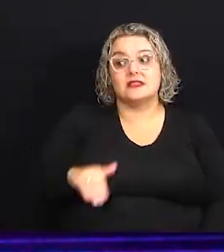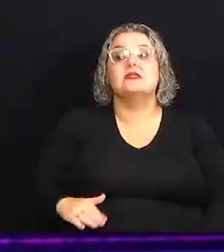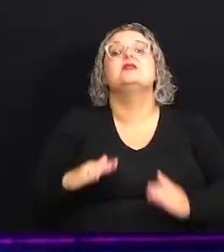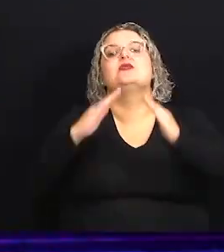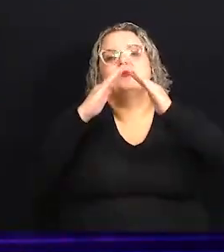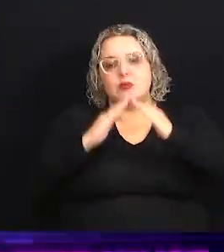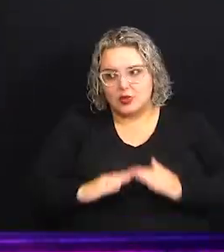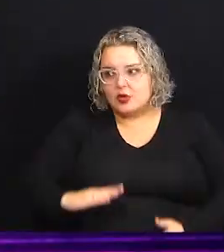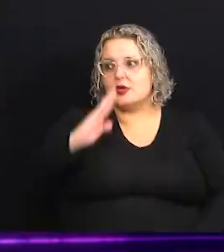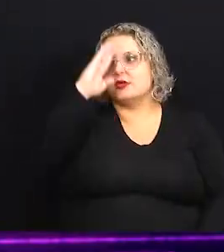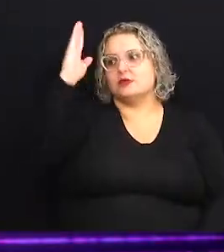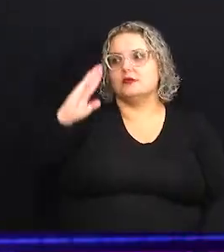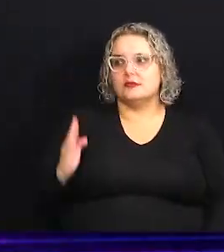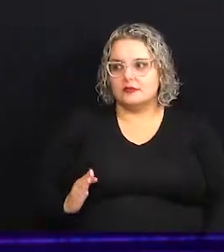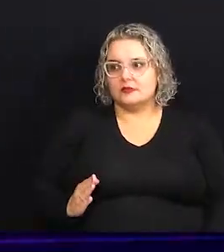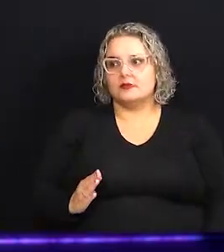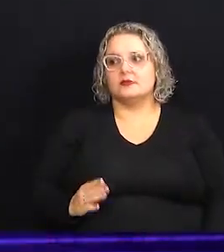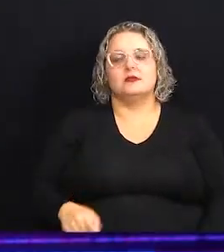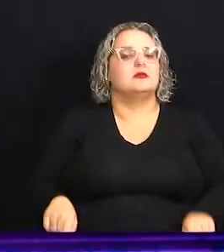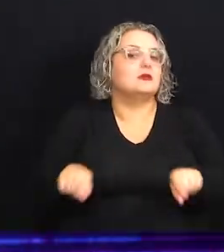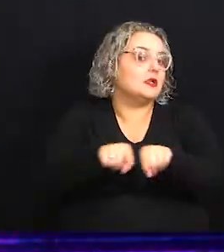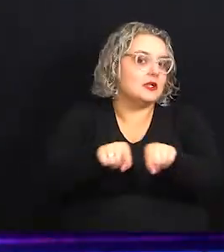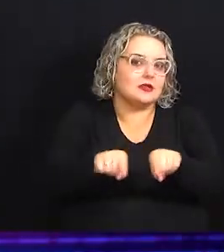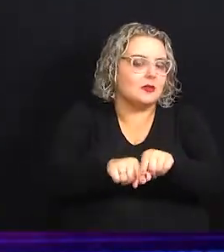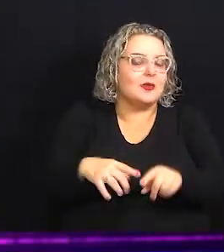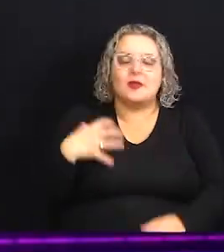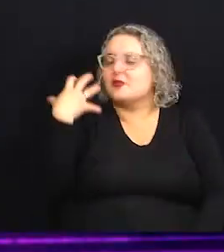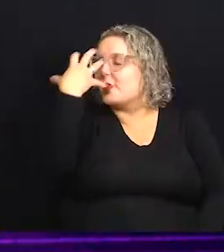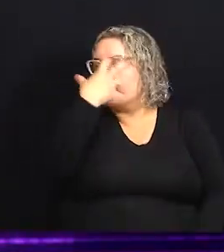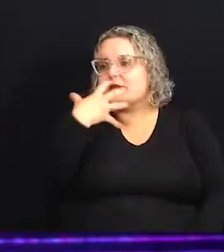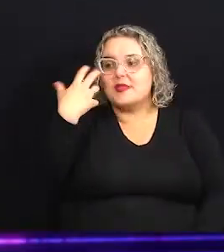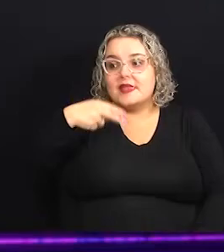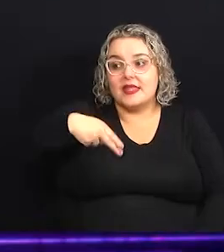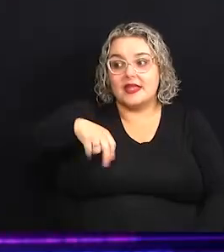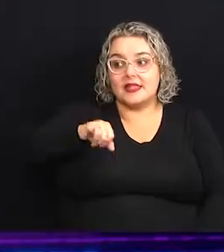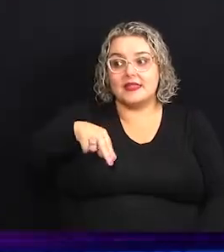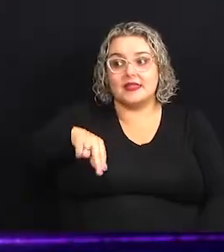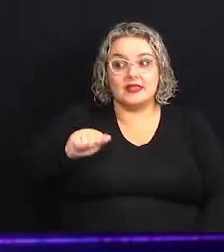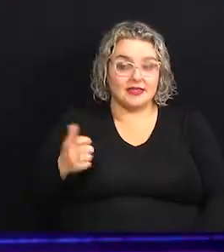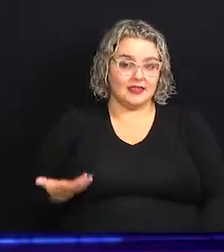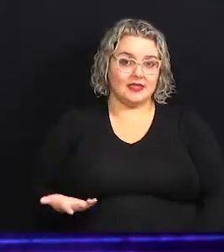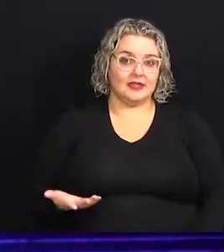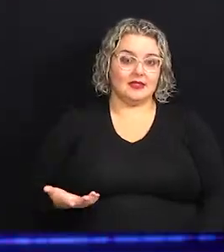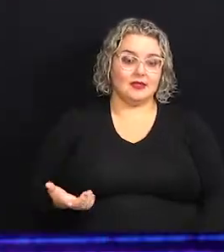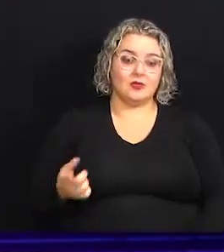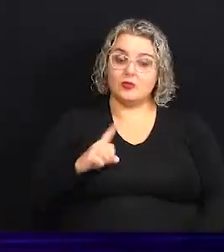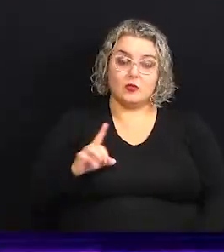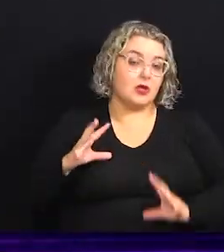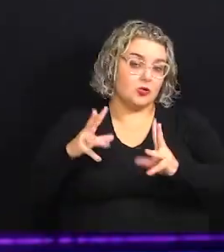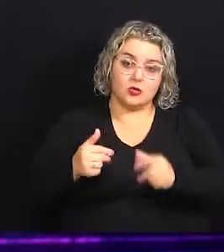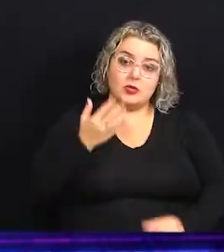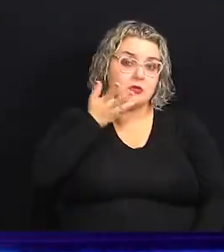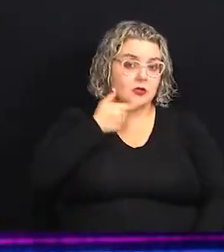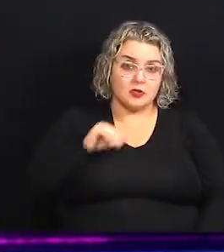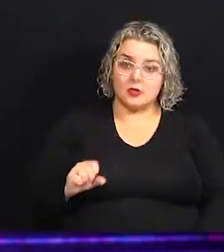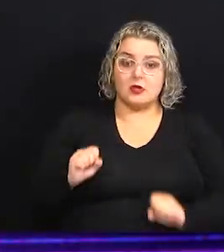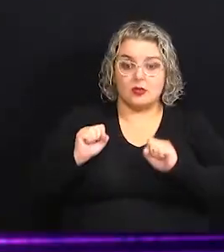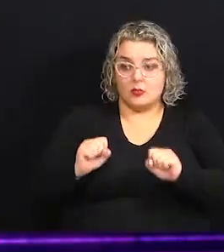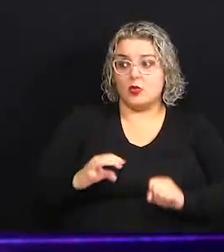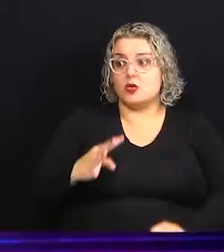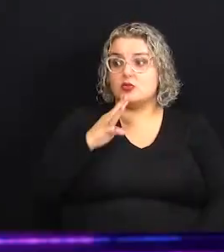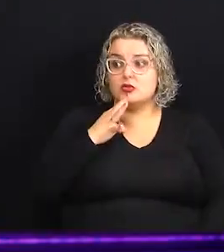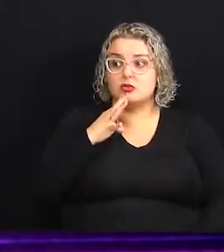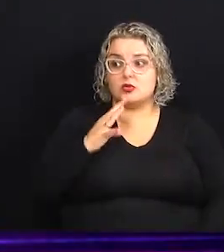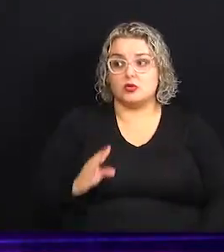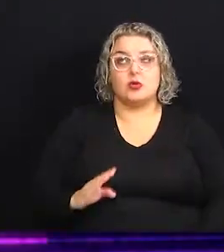que moram no Brasil, que estão, né, apaixonados na Nina, porque não é toda criança que tem o privilégio de poder conhecer o